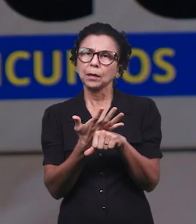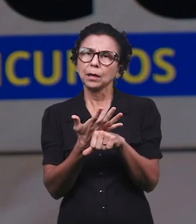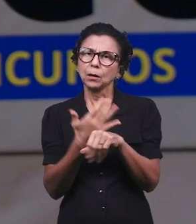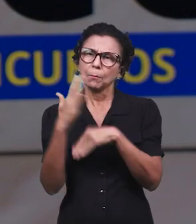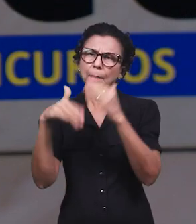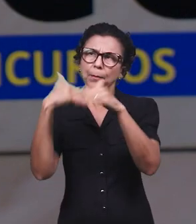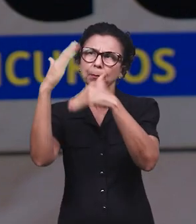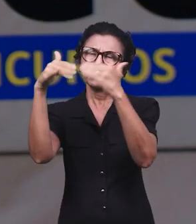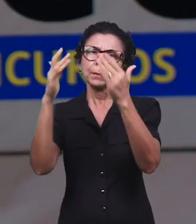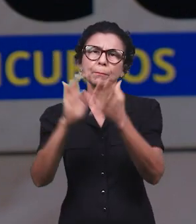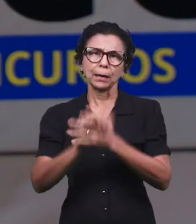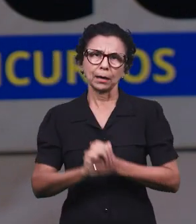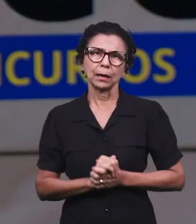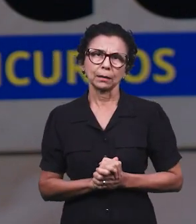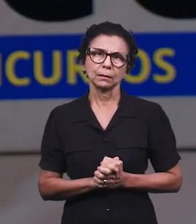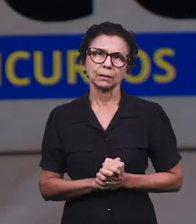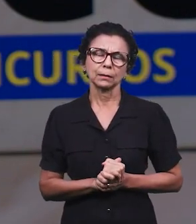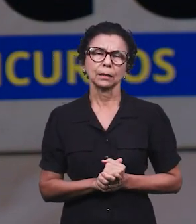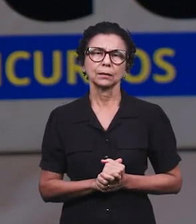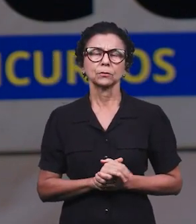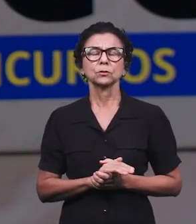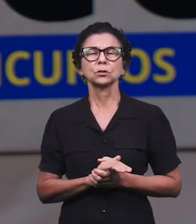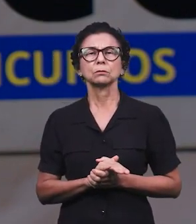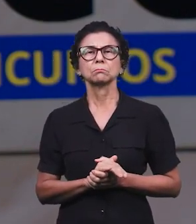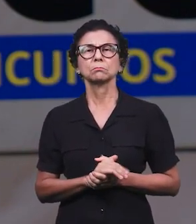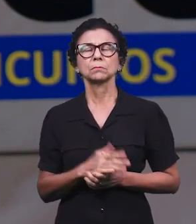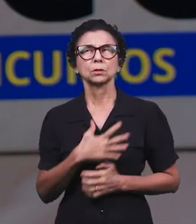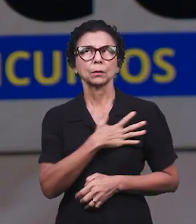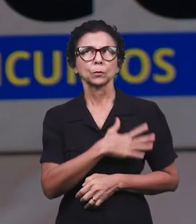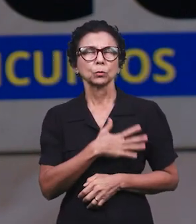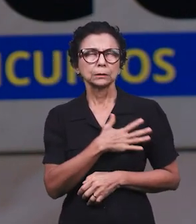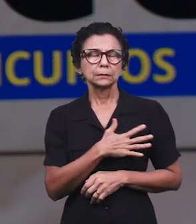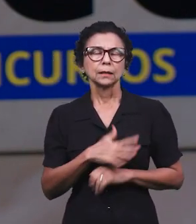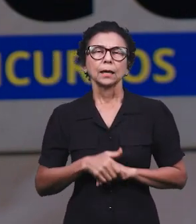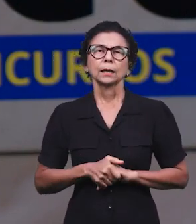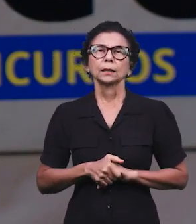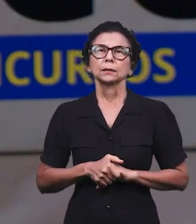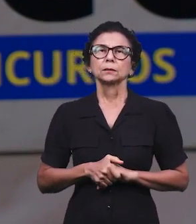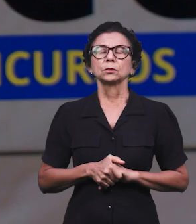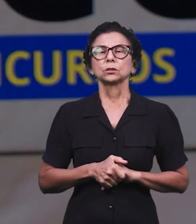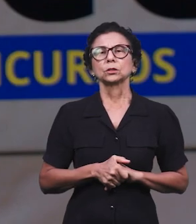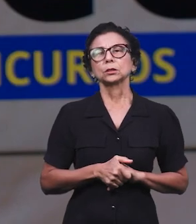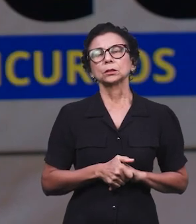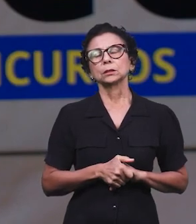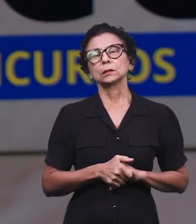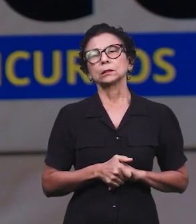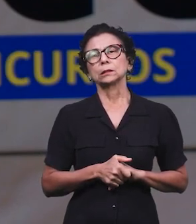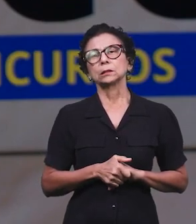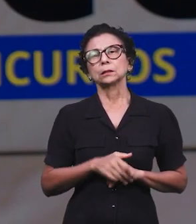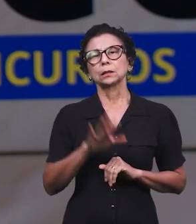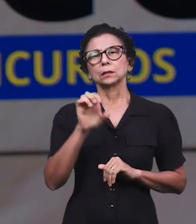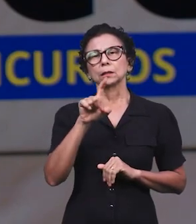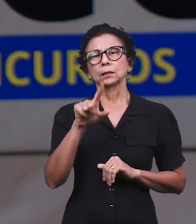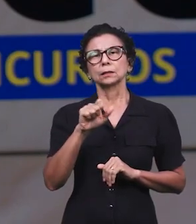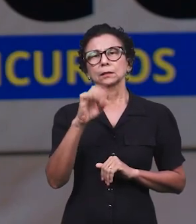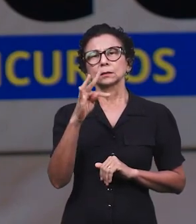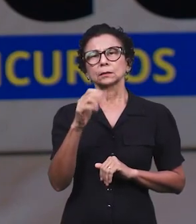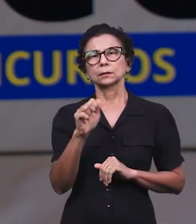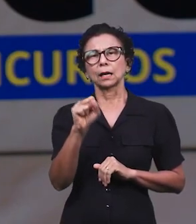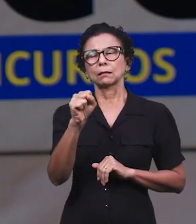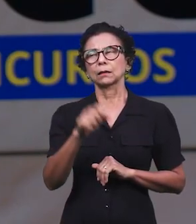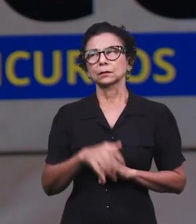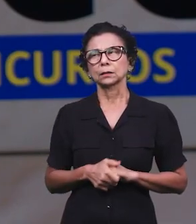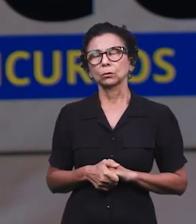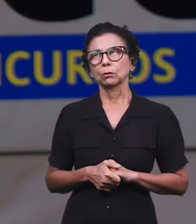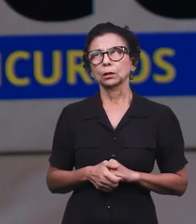de exatas, né? Que é algo que eu sempre me identifiquei. Agora, outras matérias, a evolução era mais lenta. Parte de